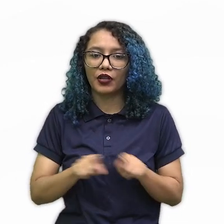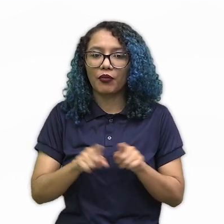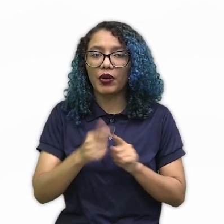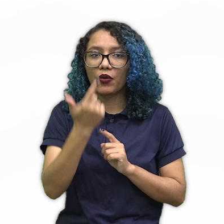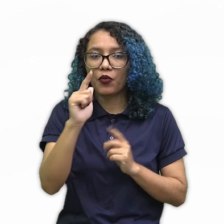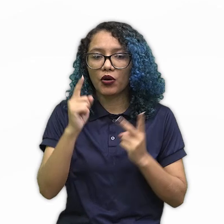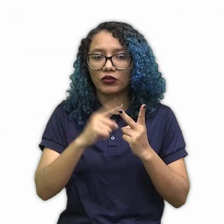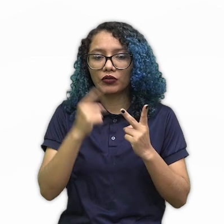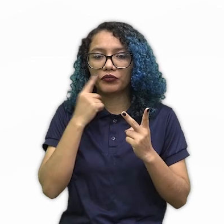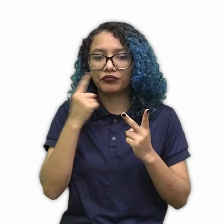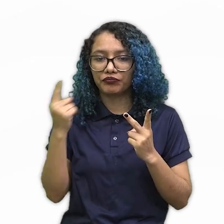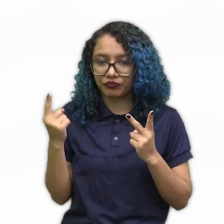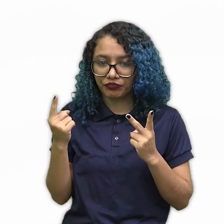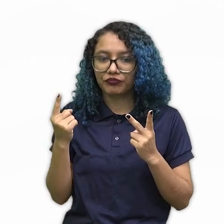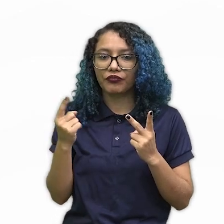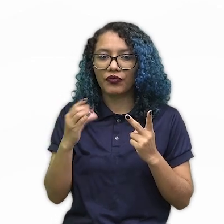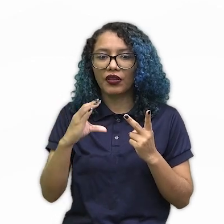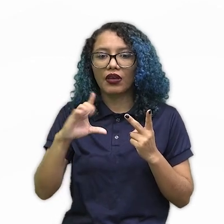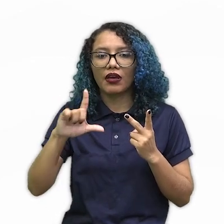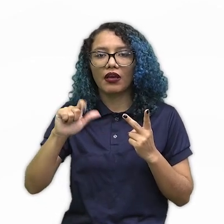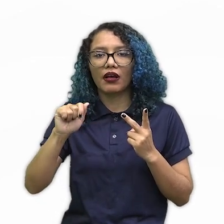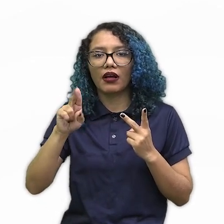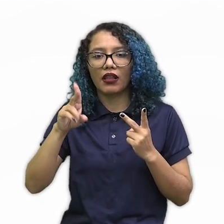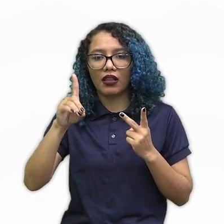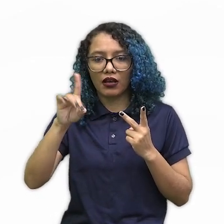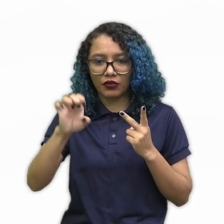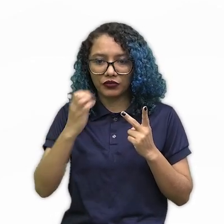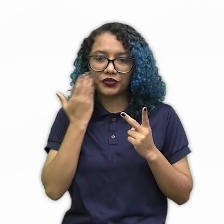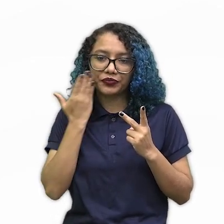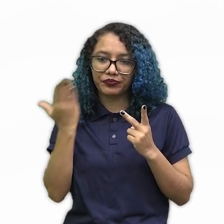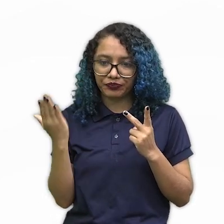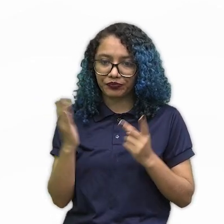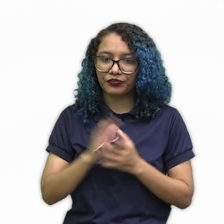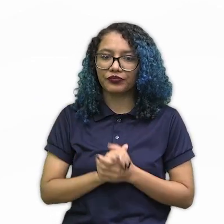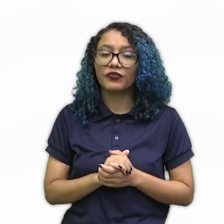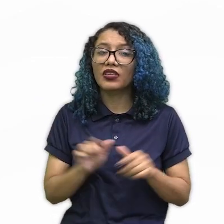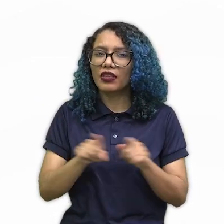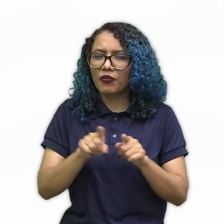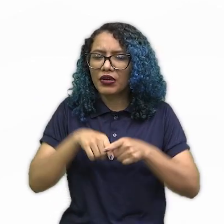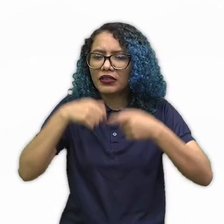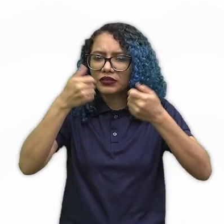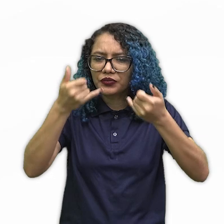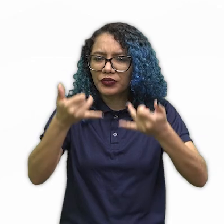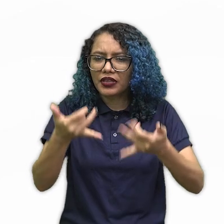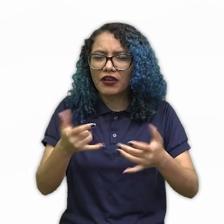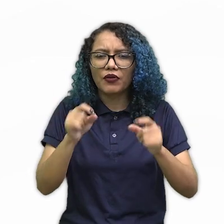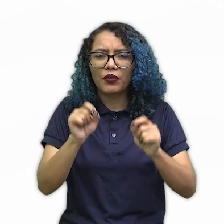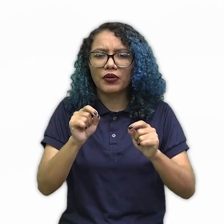o teórico, né, Claude Hafestijn ou Hafestijn, como vocês queiram, tá? Ele